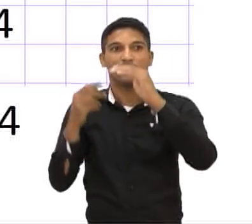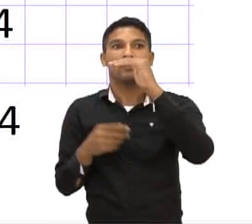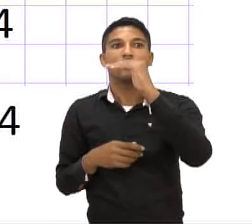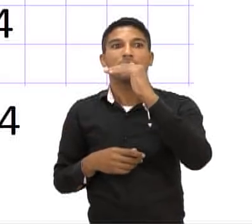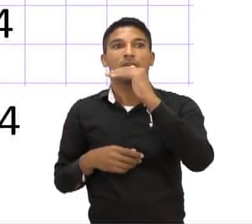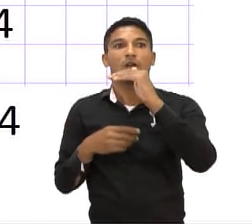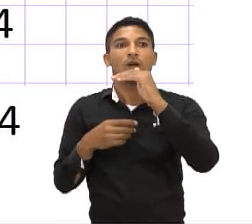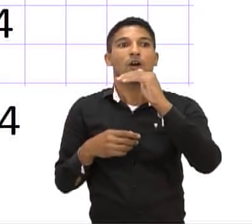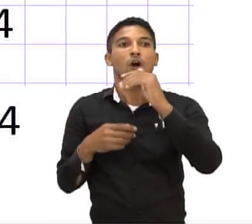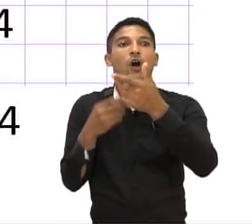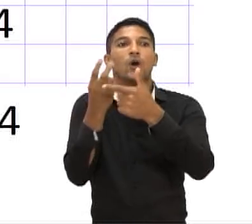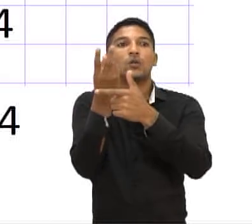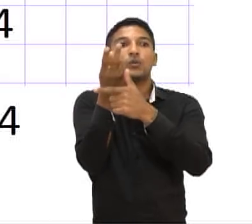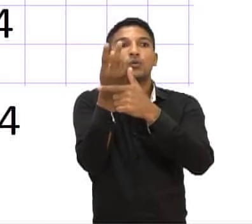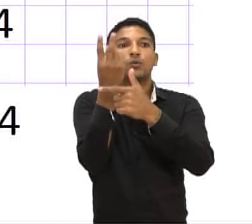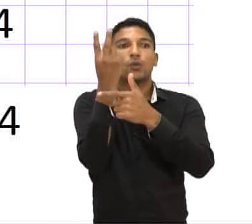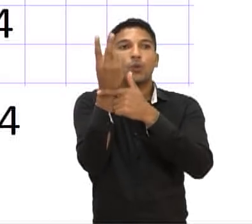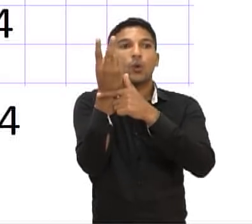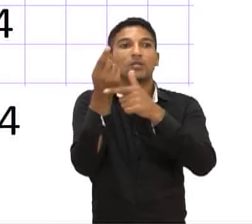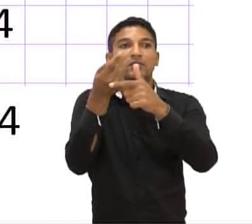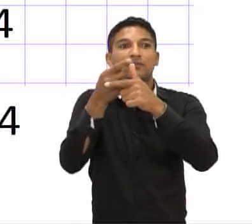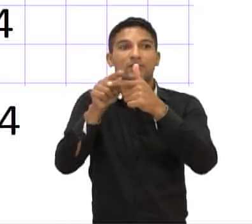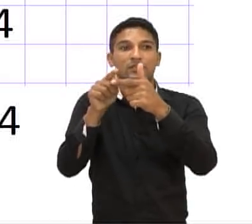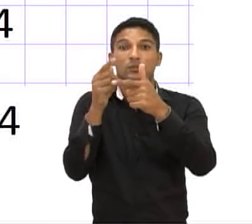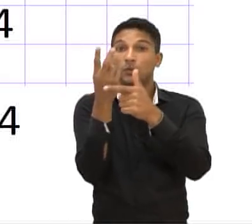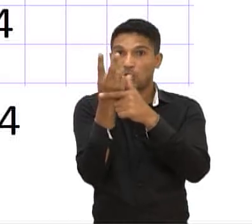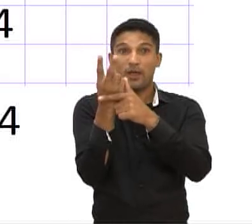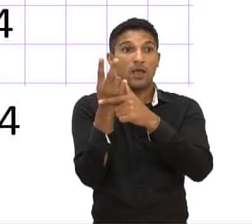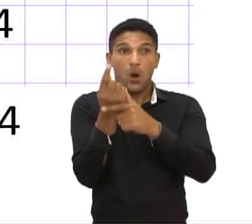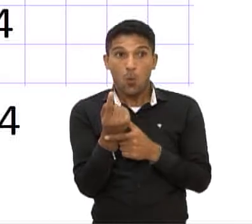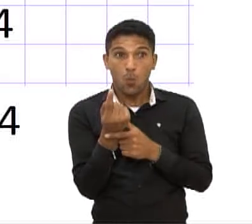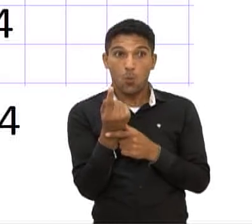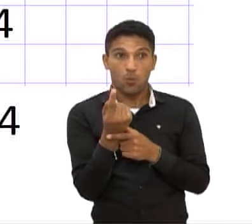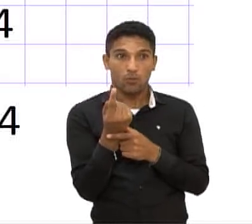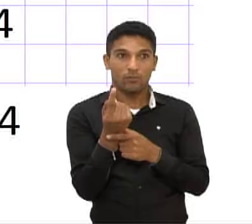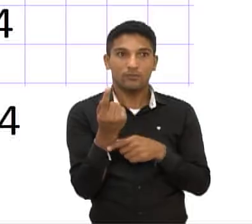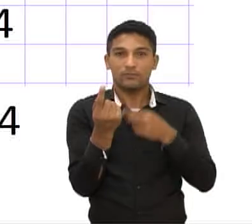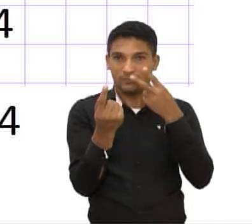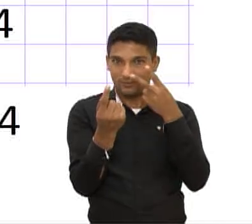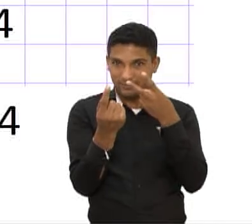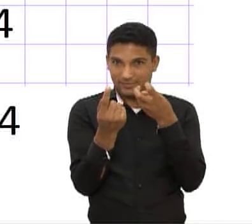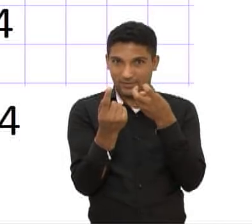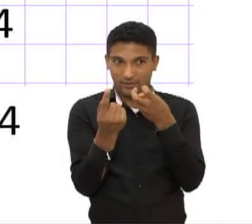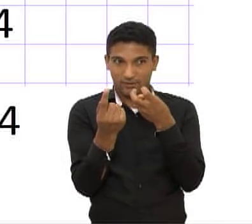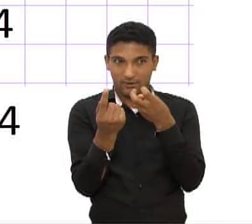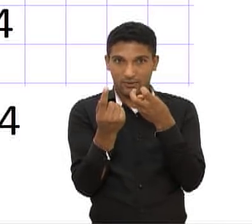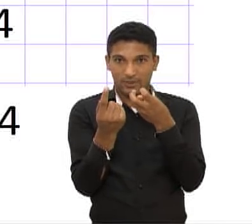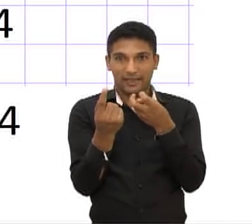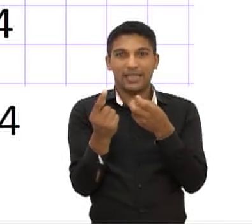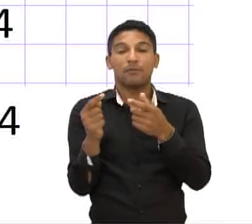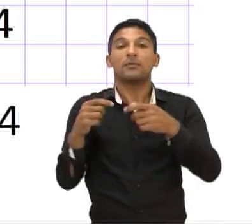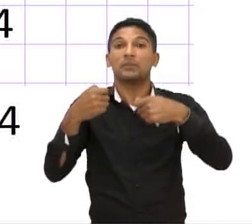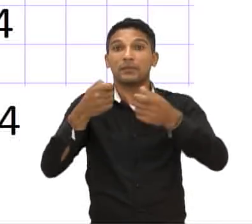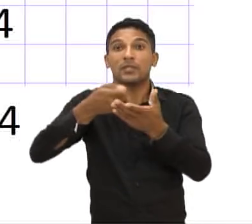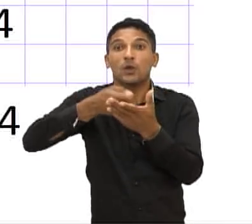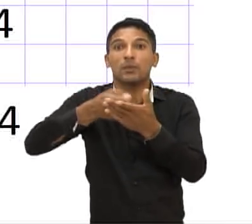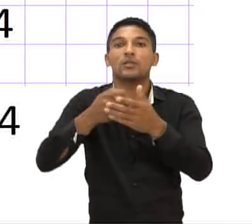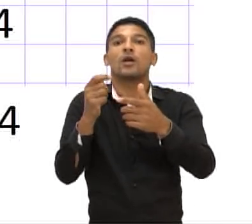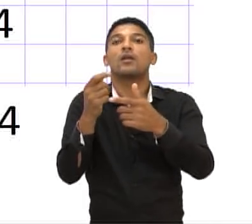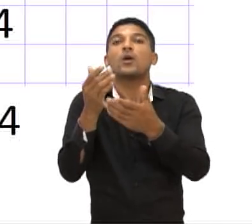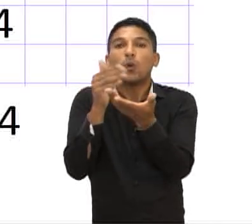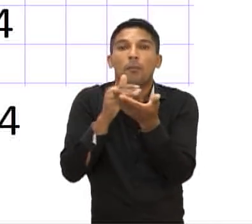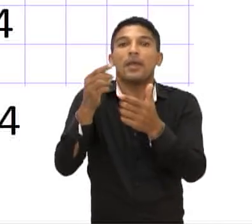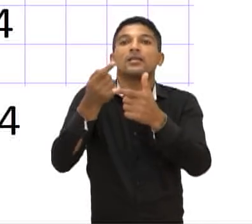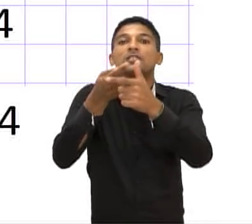quanto? 1. Por que é o 2 mesmo? Porque ele é o primeiro número primo e porque ele divide todos os números pares, certo? O